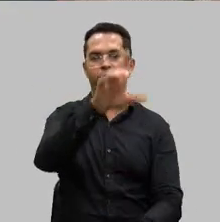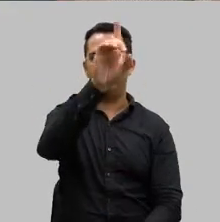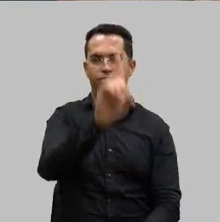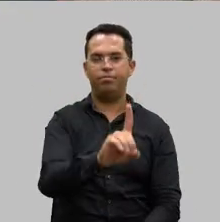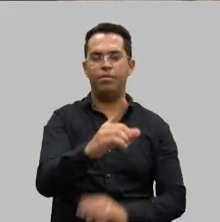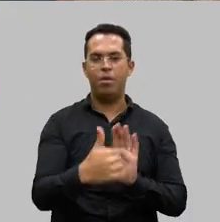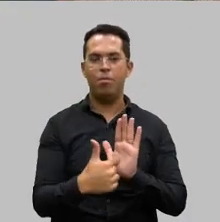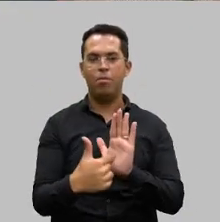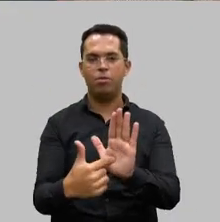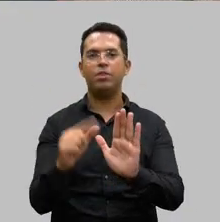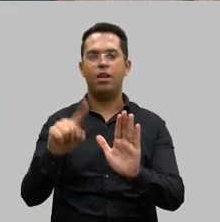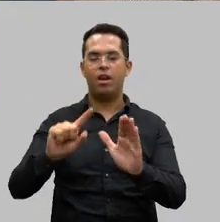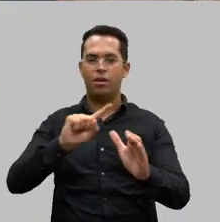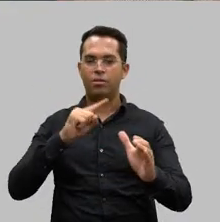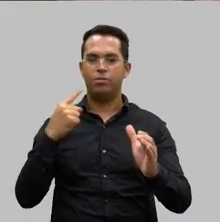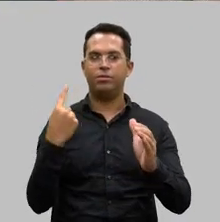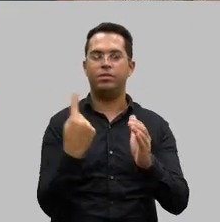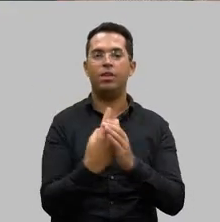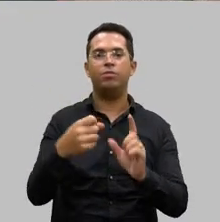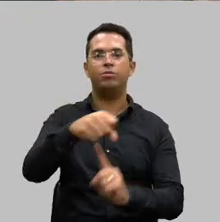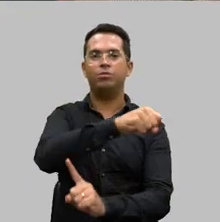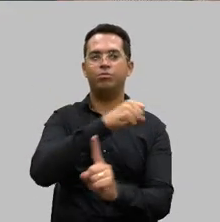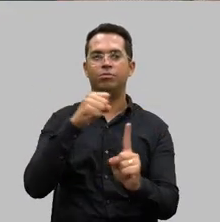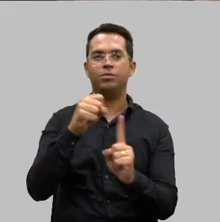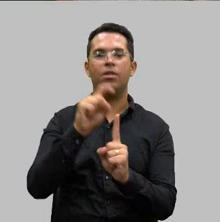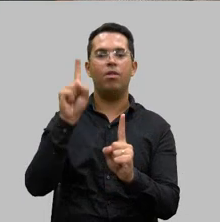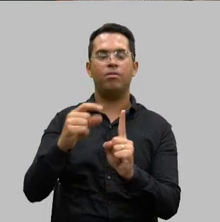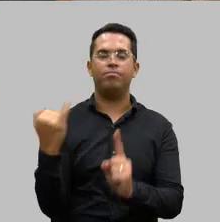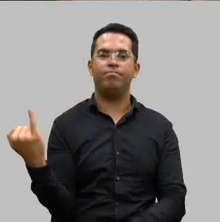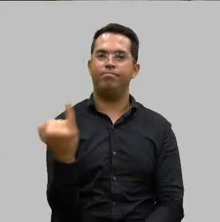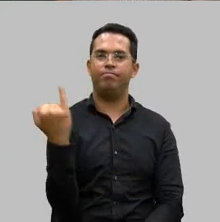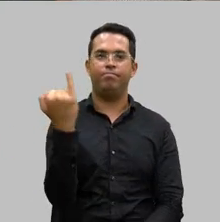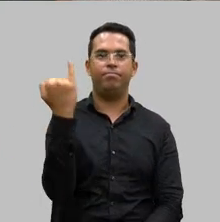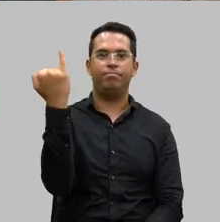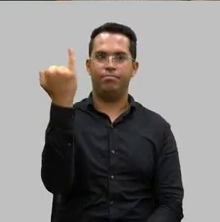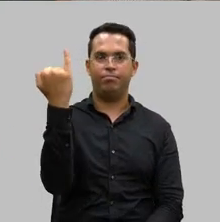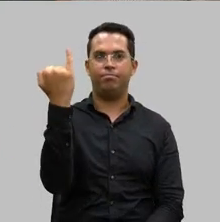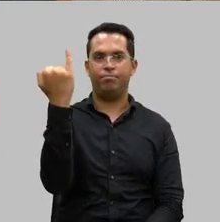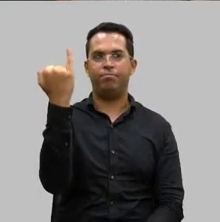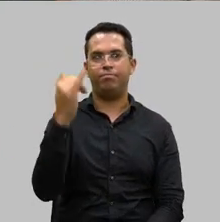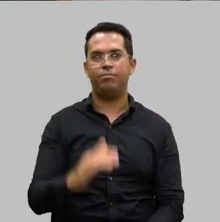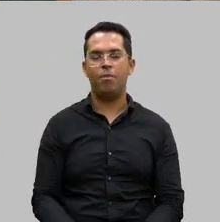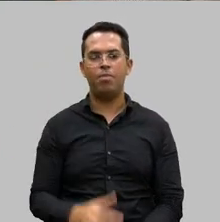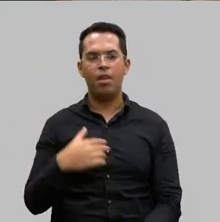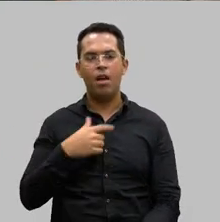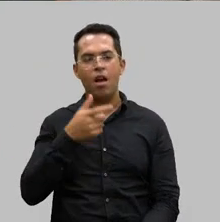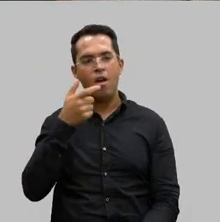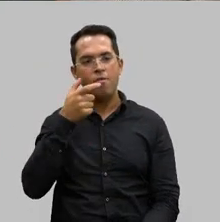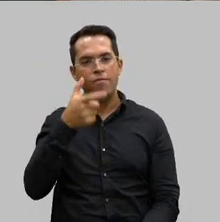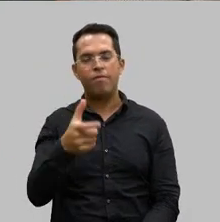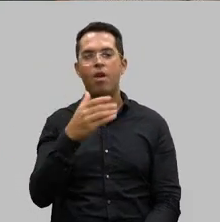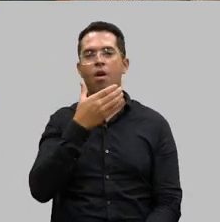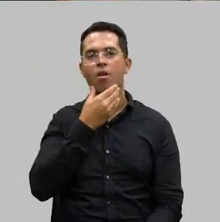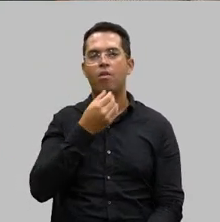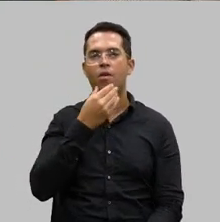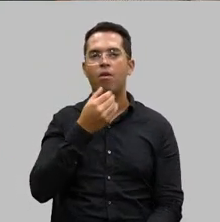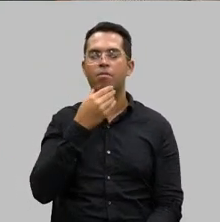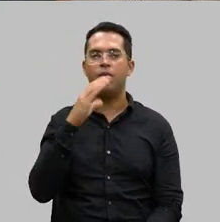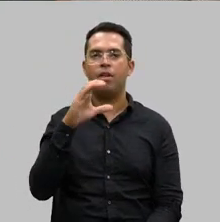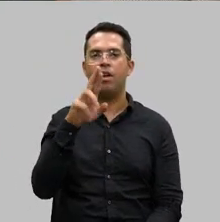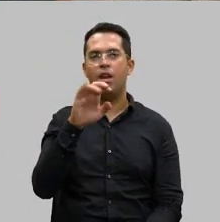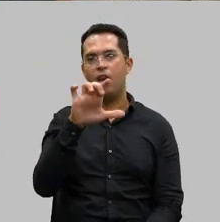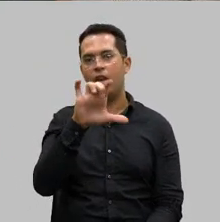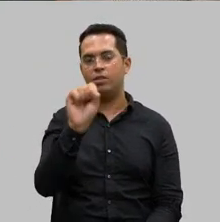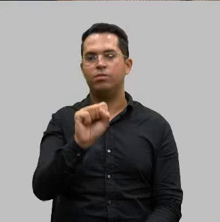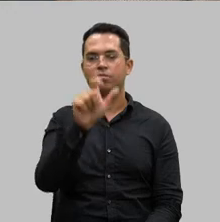inclusão social é fundamental a gente vê o g uma pessoa feliz ajudando a sociedade